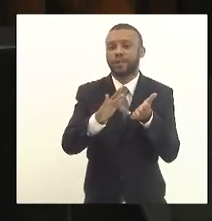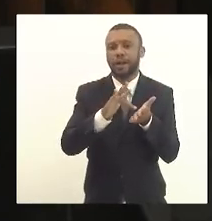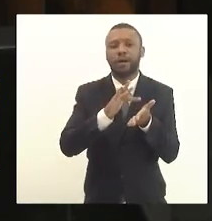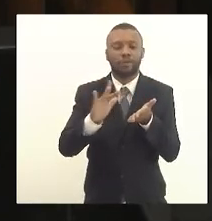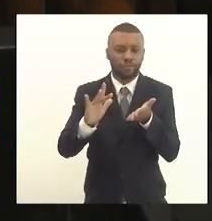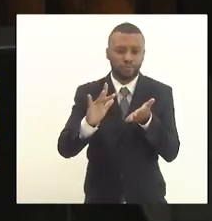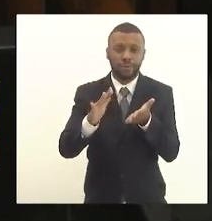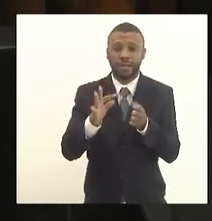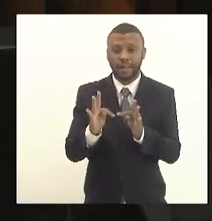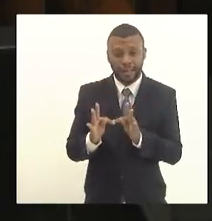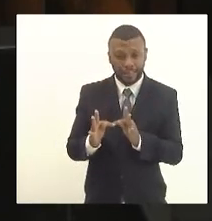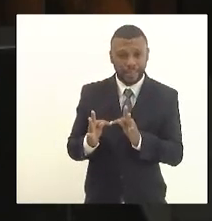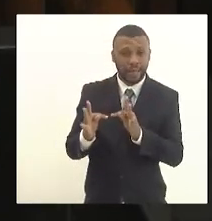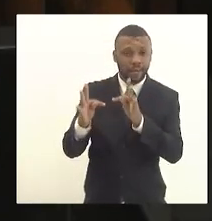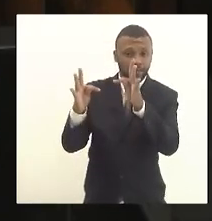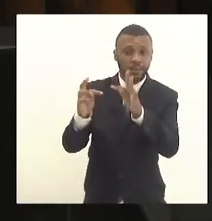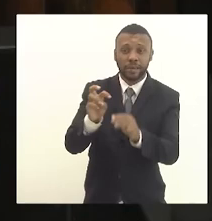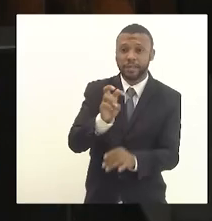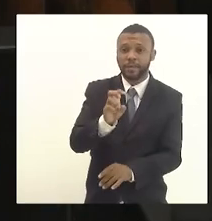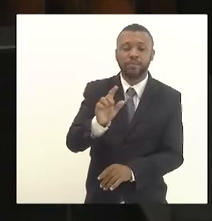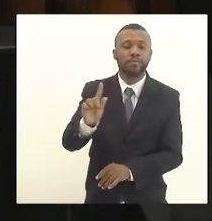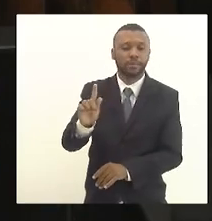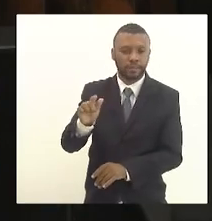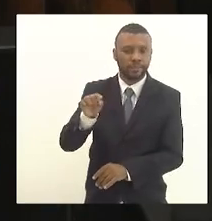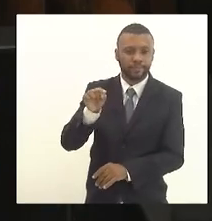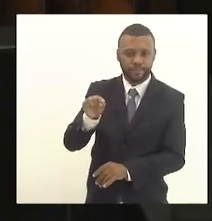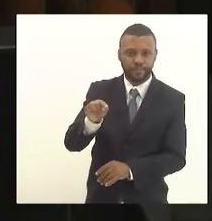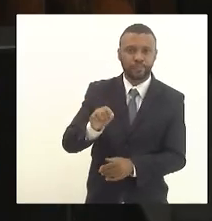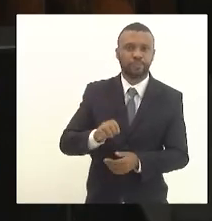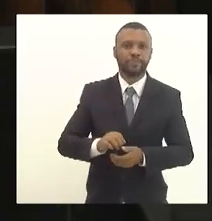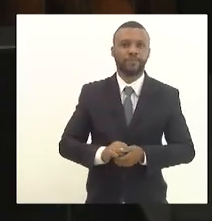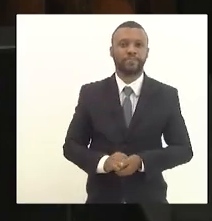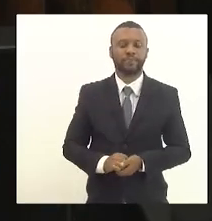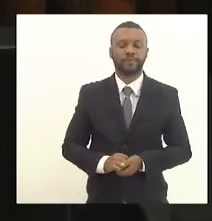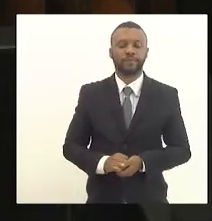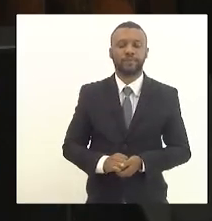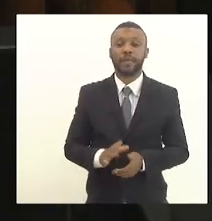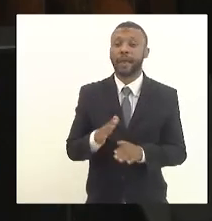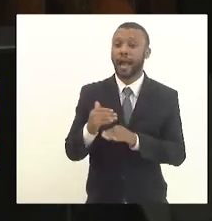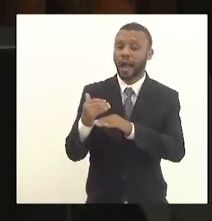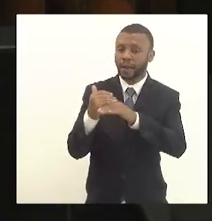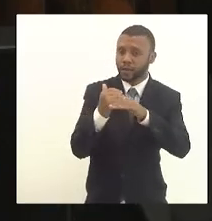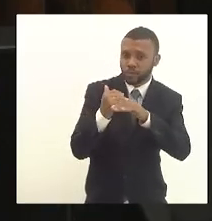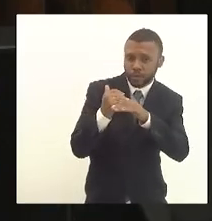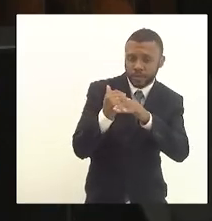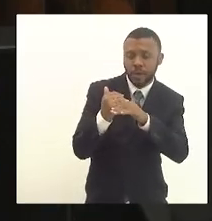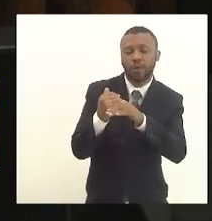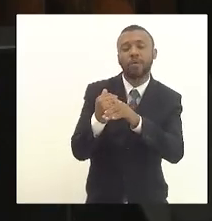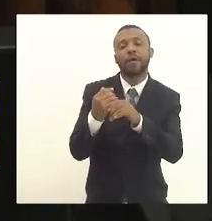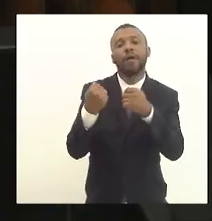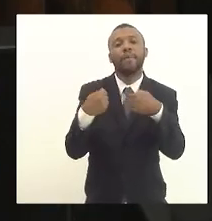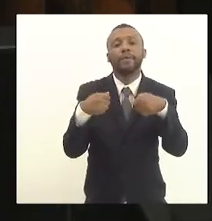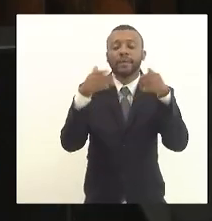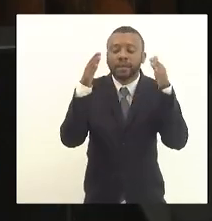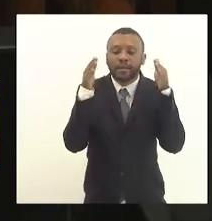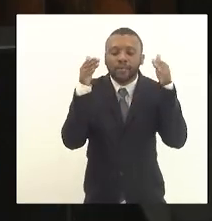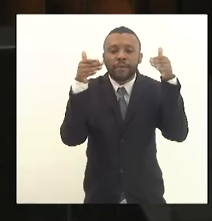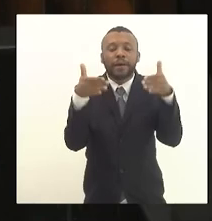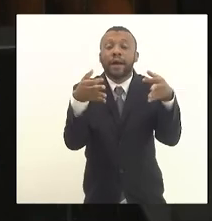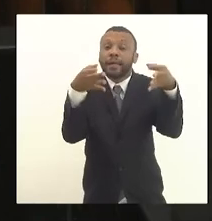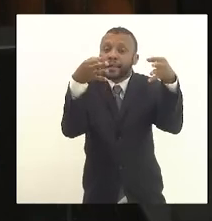pela Tecnologia 5G. E a inclusão aí tem que ser focada